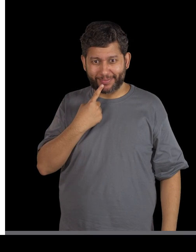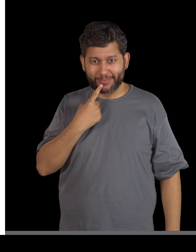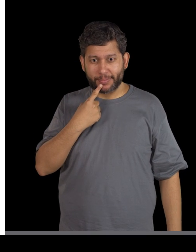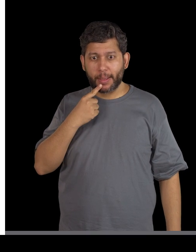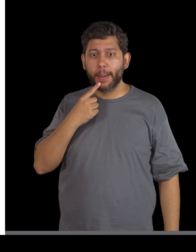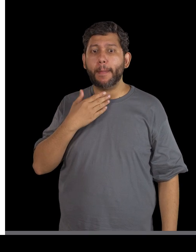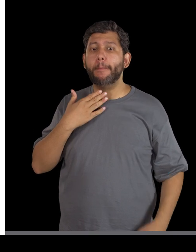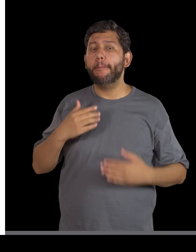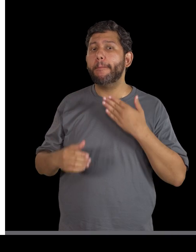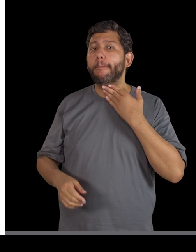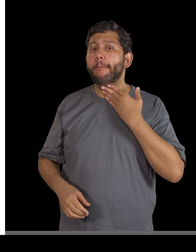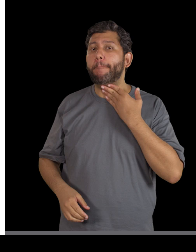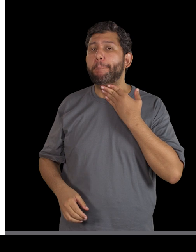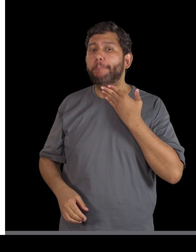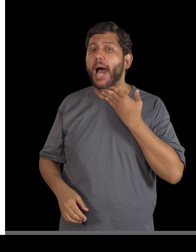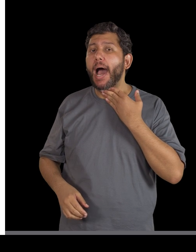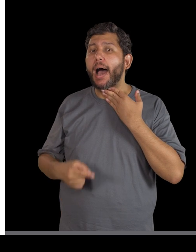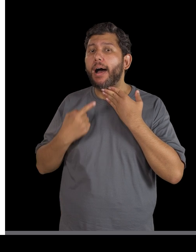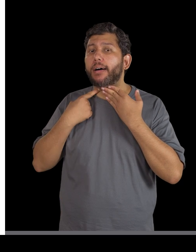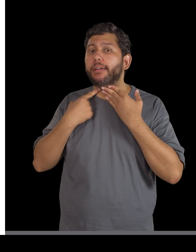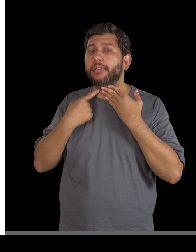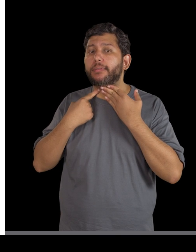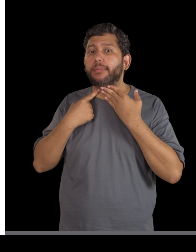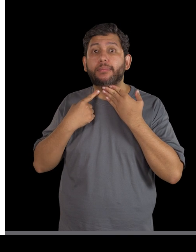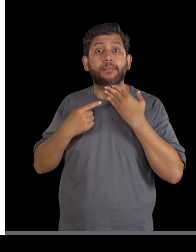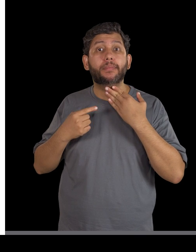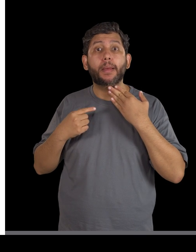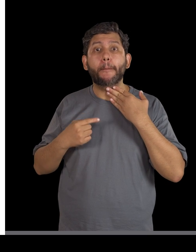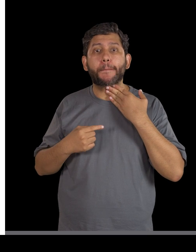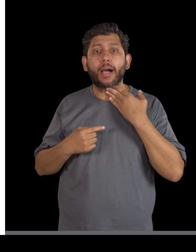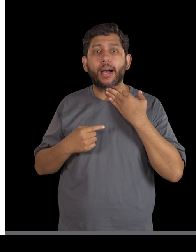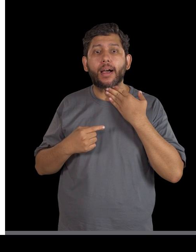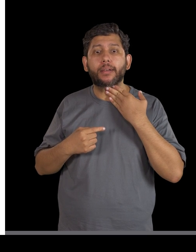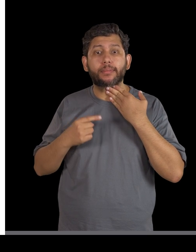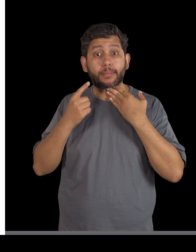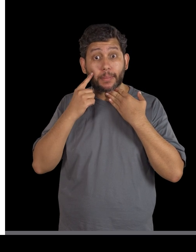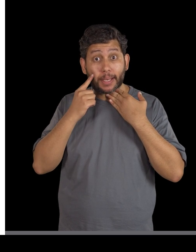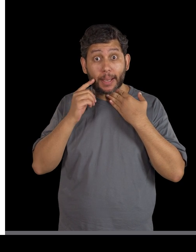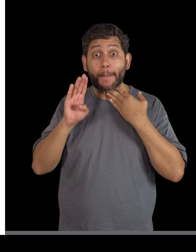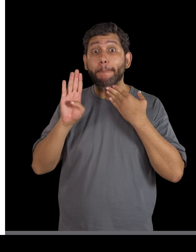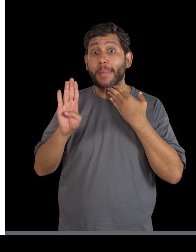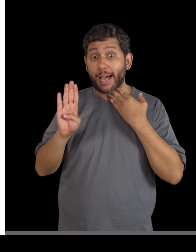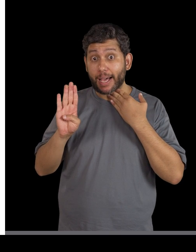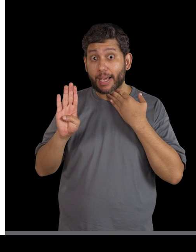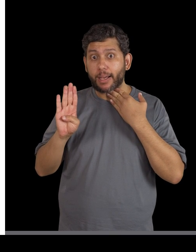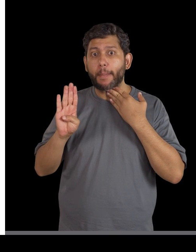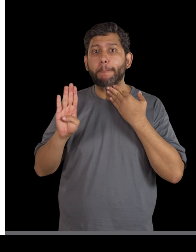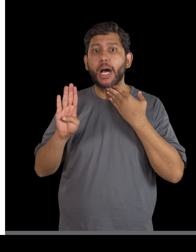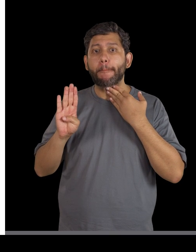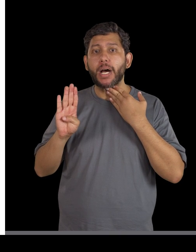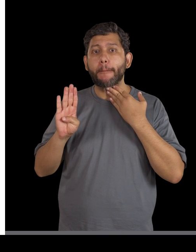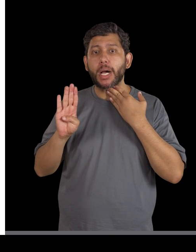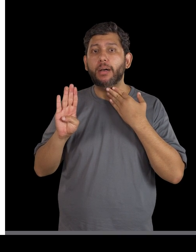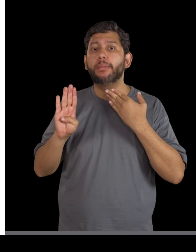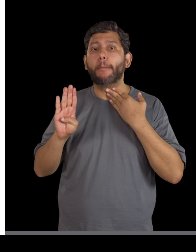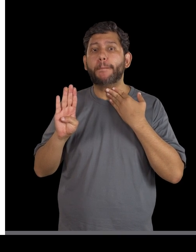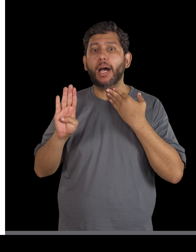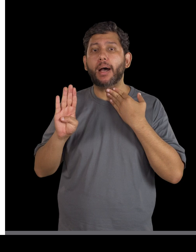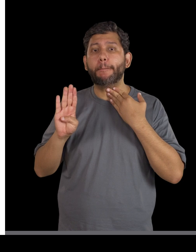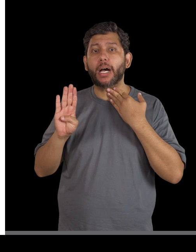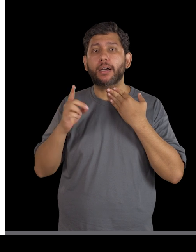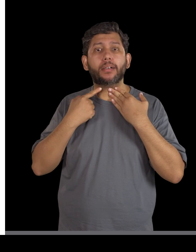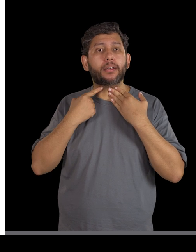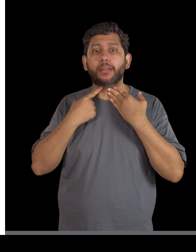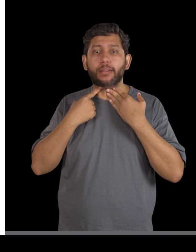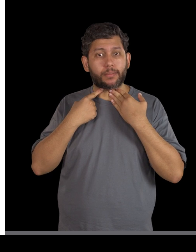vozeamento. O p não é vozeado, não vibram minhas pregas vocais ou cordas vocais. E o B, sim, B, B, B. Então